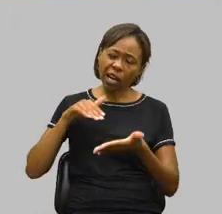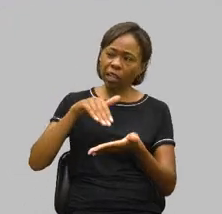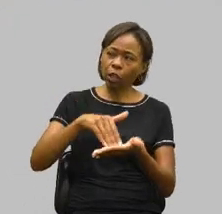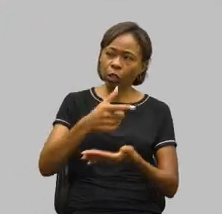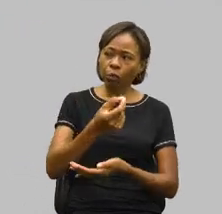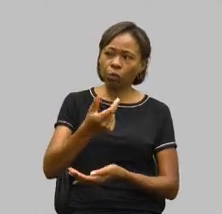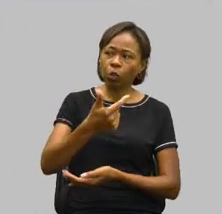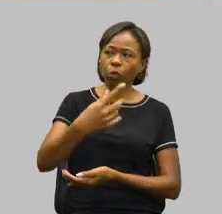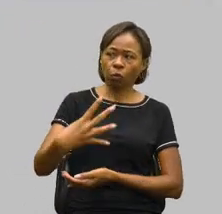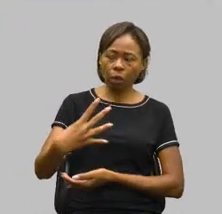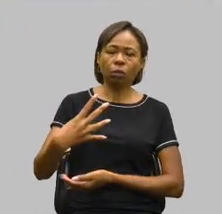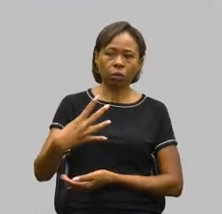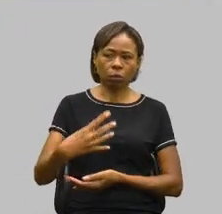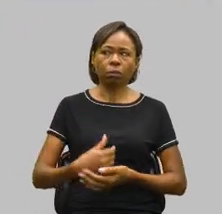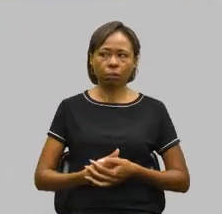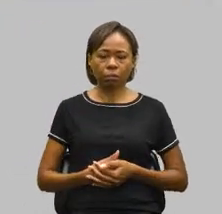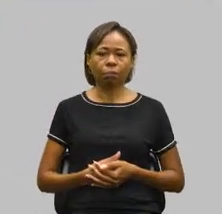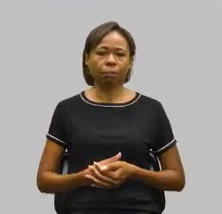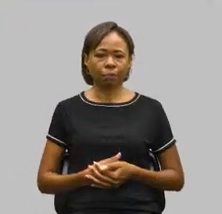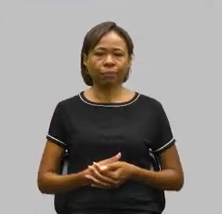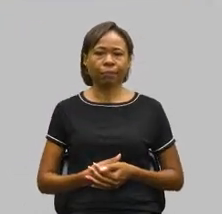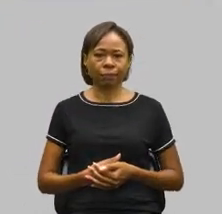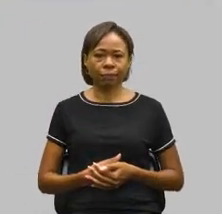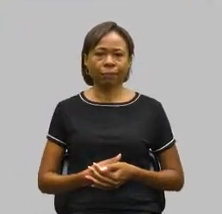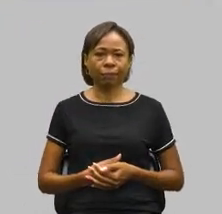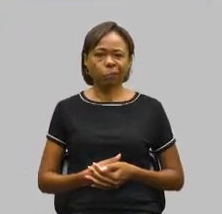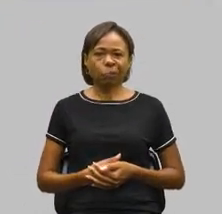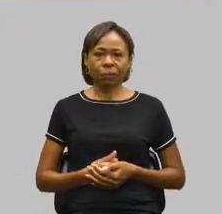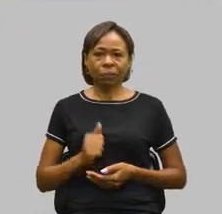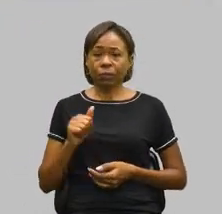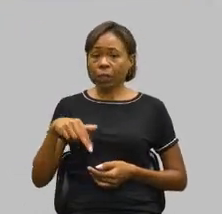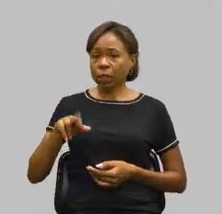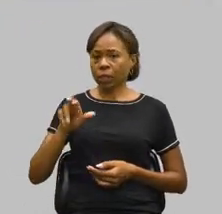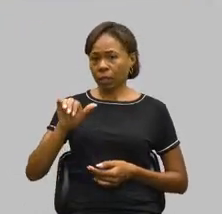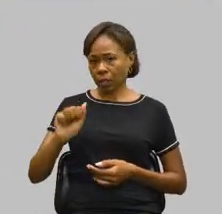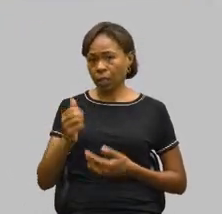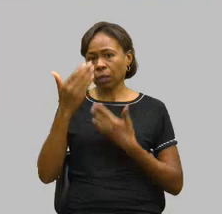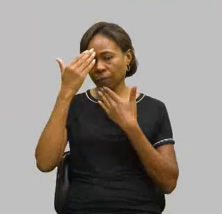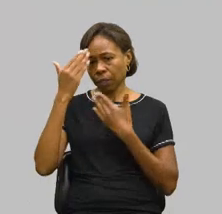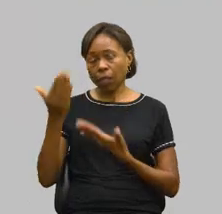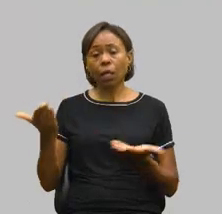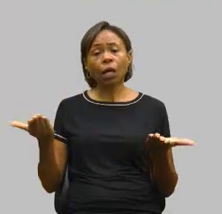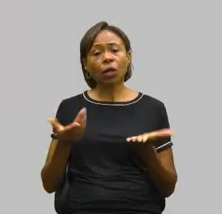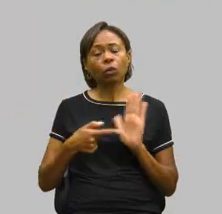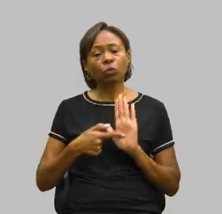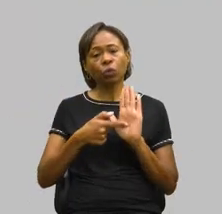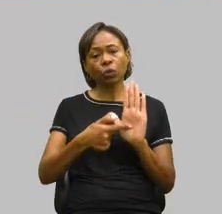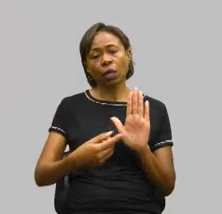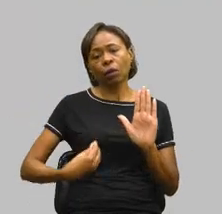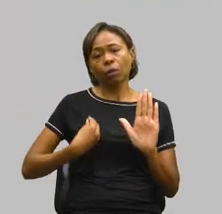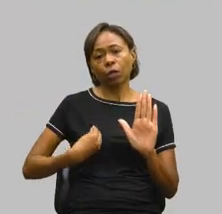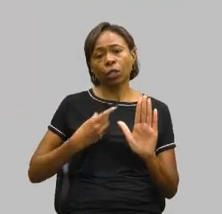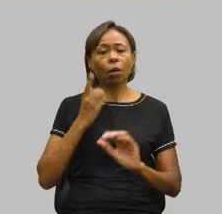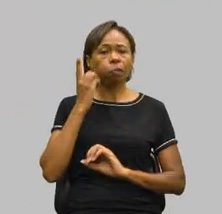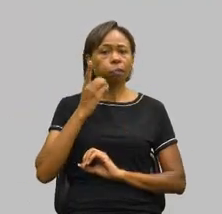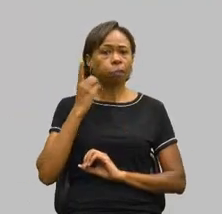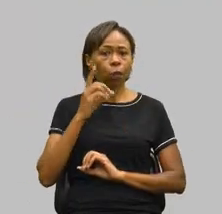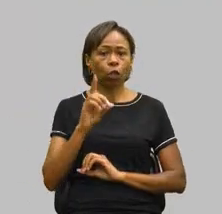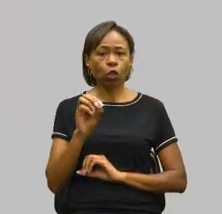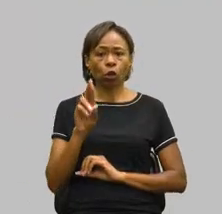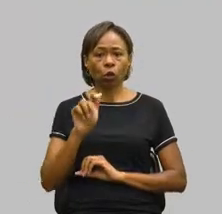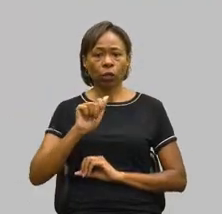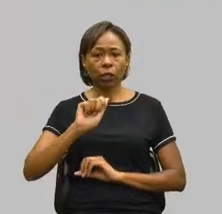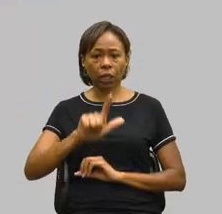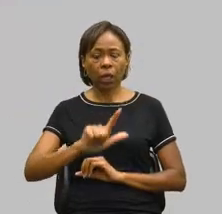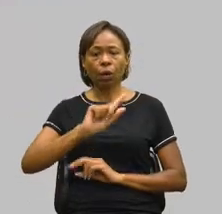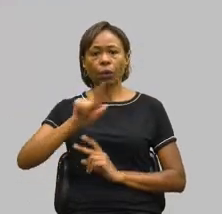ano OB deputada Obrigada deputada André de Jesus aproveito para registrar a presença dos deputados dorgal Andrada